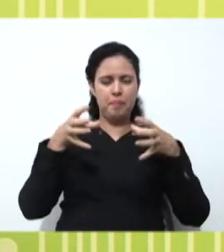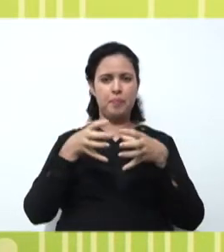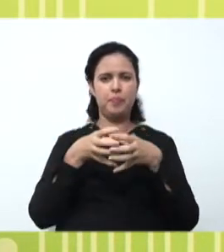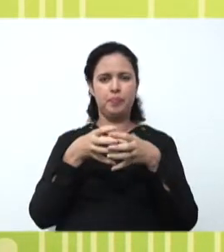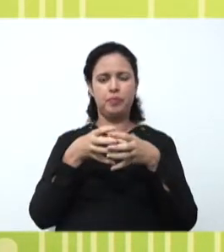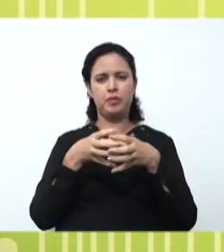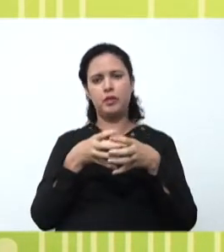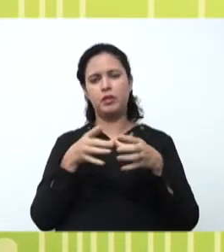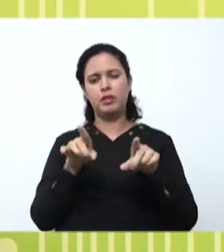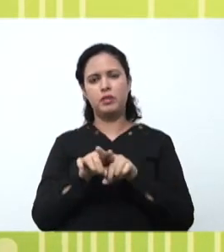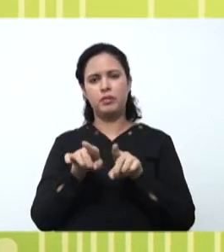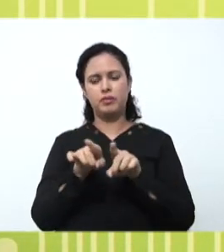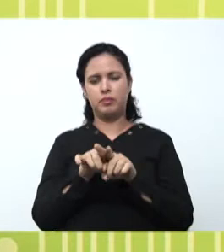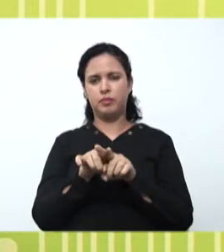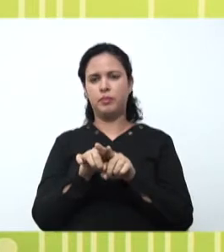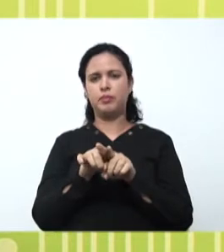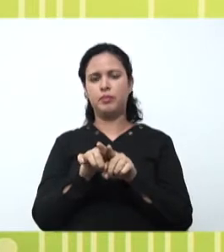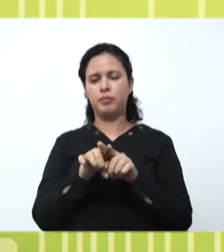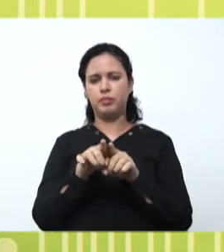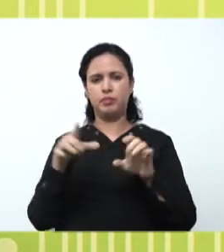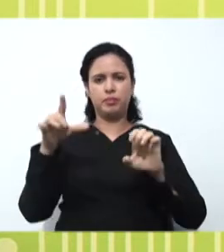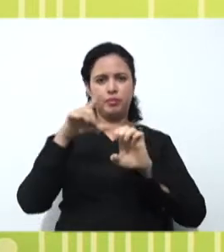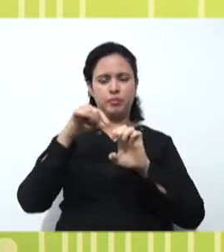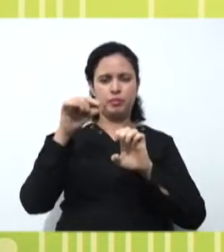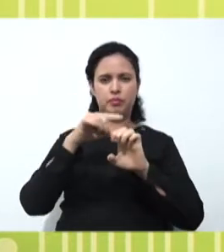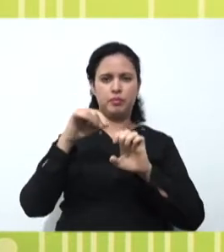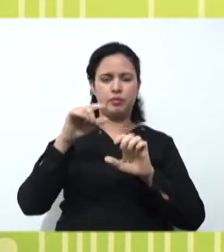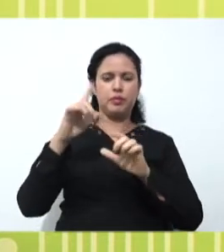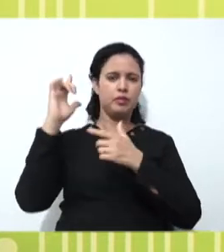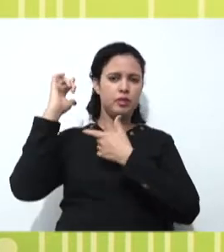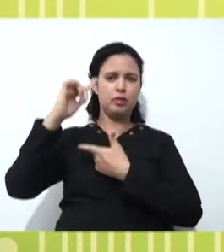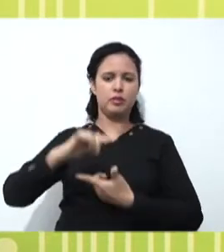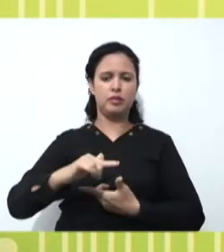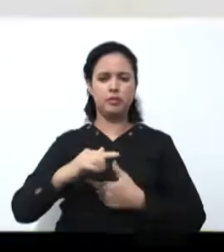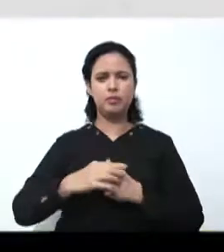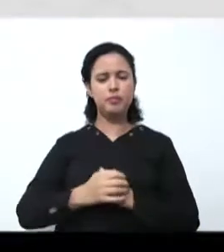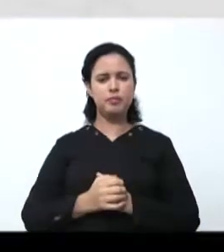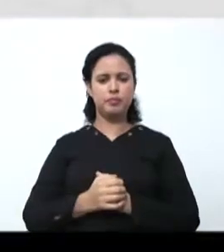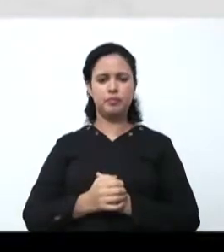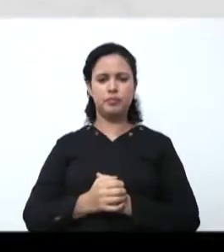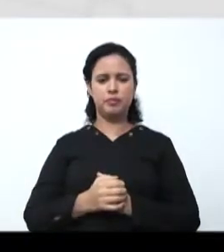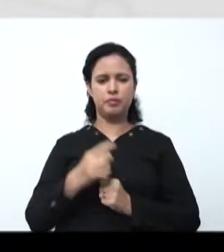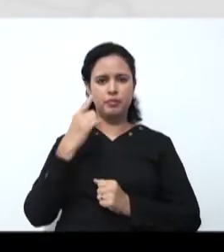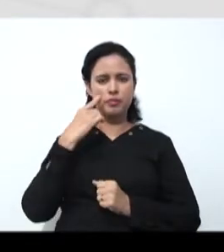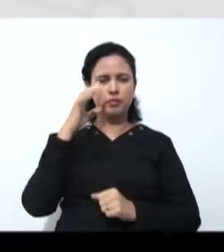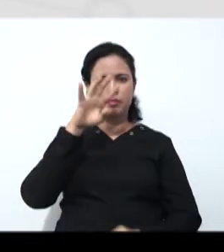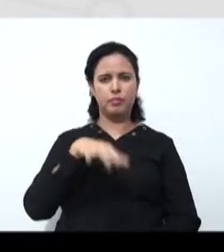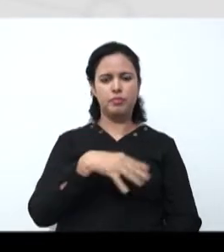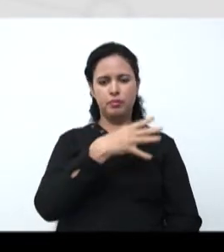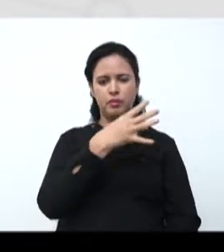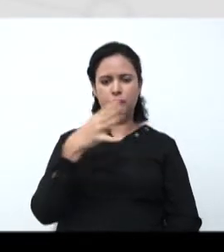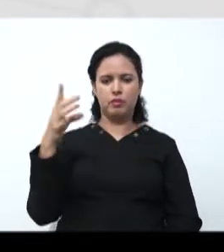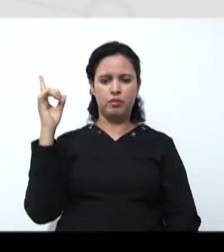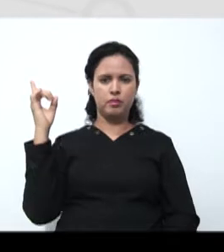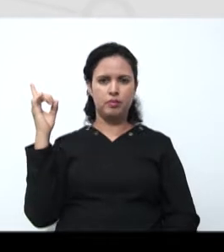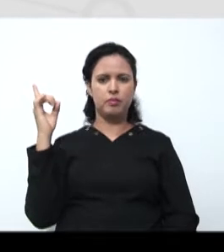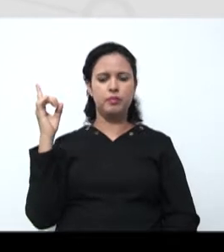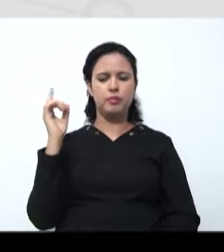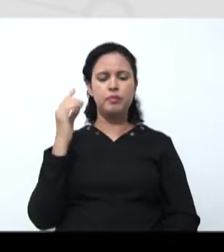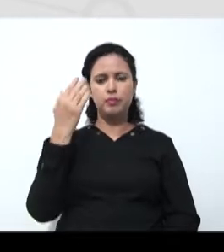o empreendedorismo tradicional. O que eles são? Vamos lá dar uma olhada? Eu fiz um quadro aqui então para a gente